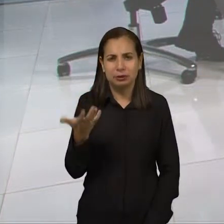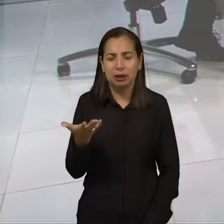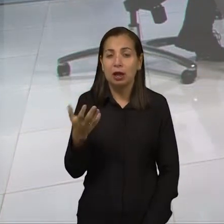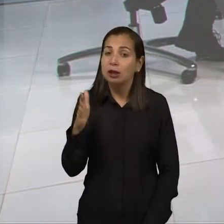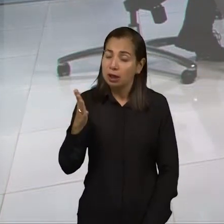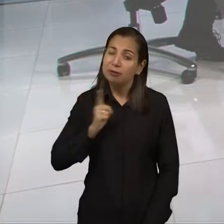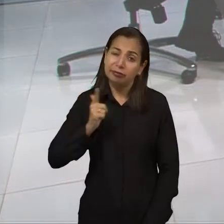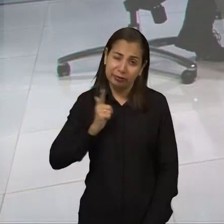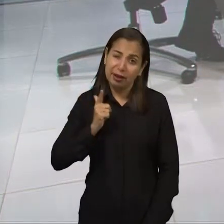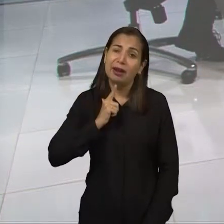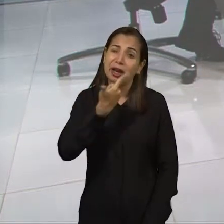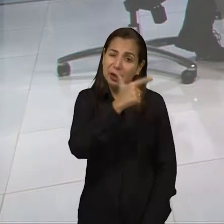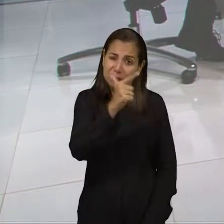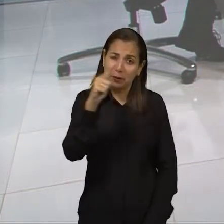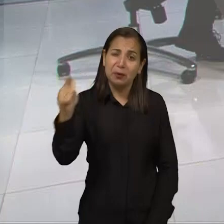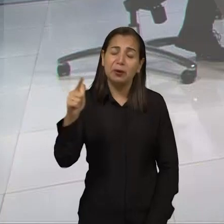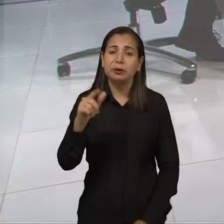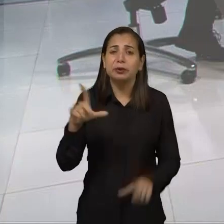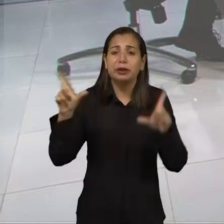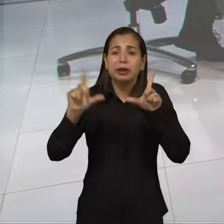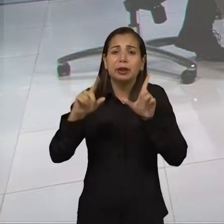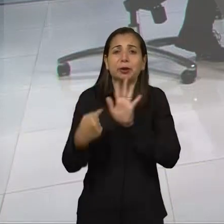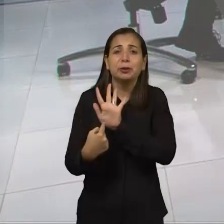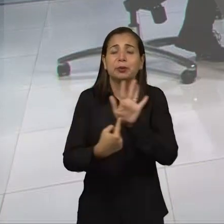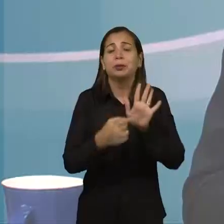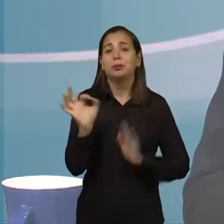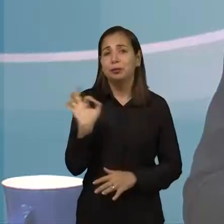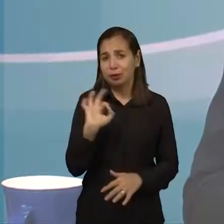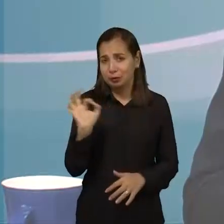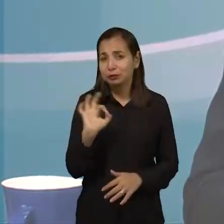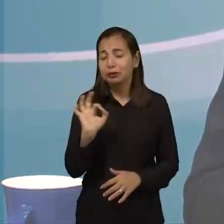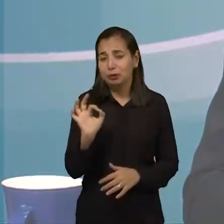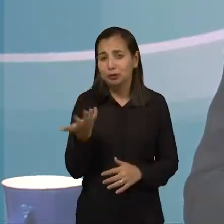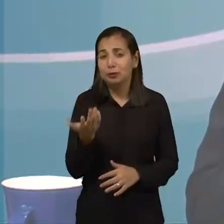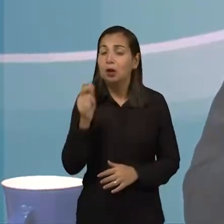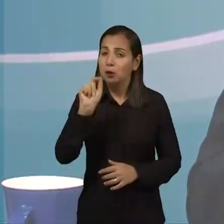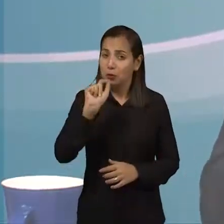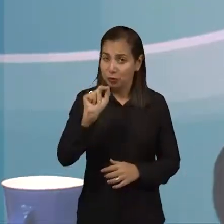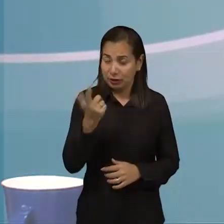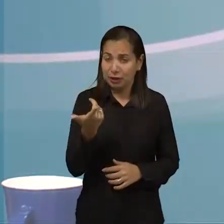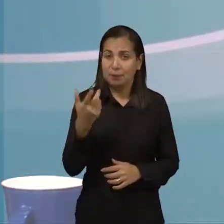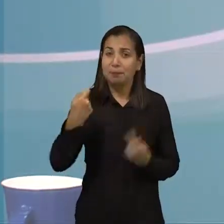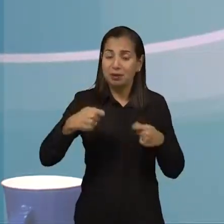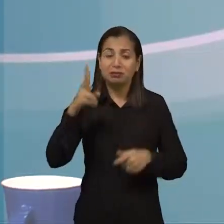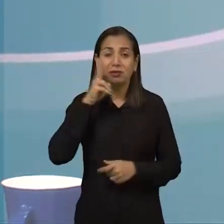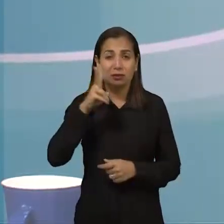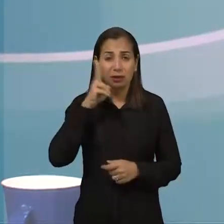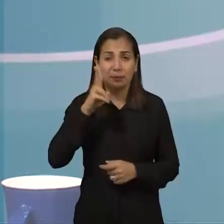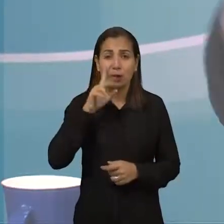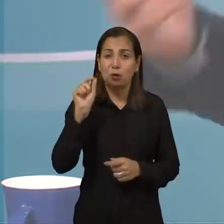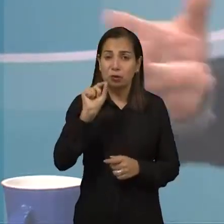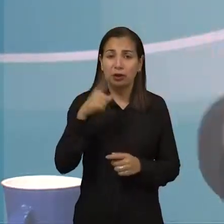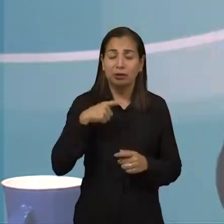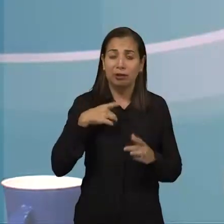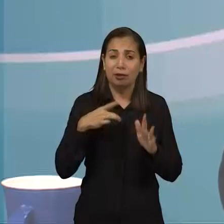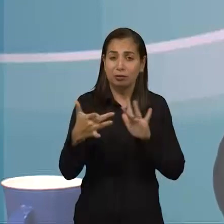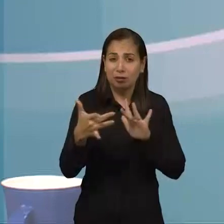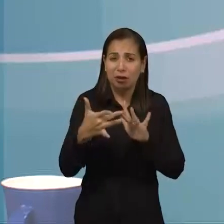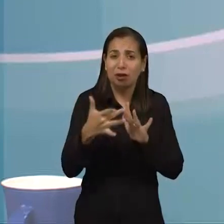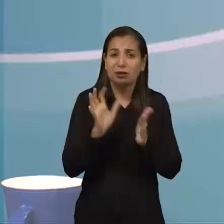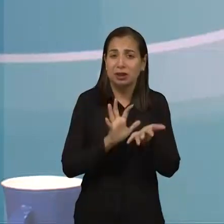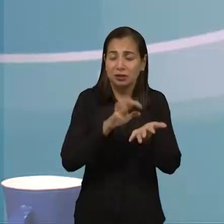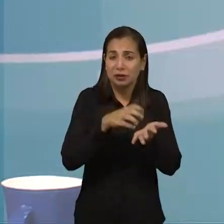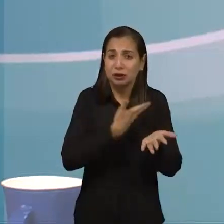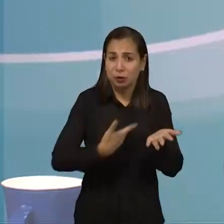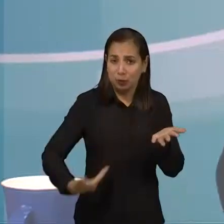não eram televisionados. Sempre deve ter havido. A gente tem que lembrar o seguinte: o atrito, a convivência no serviço público, na empresa,